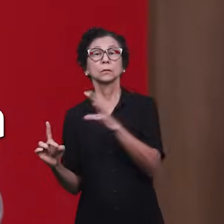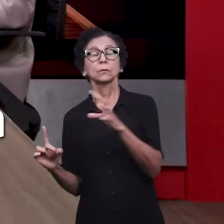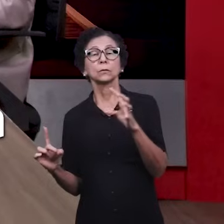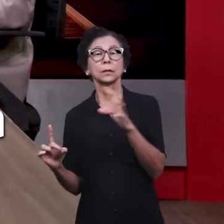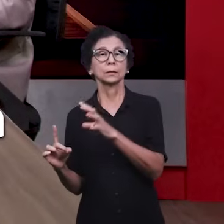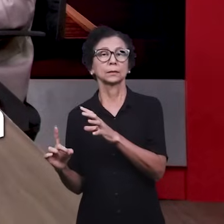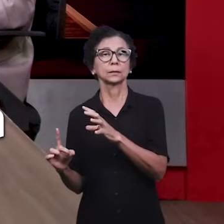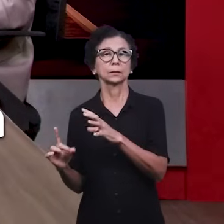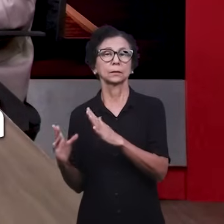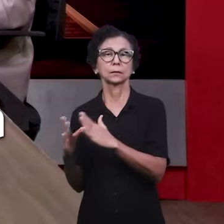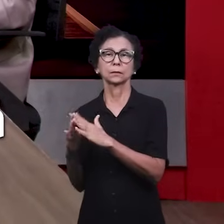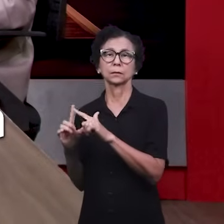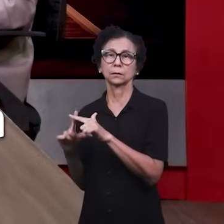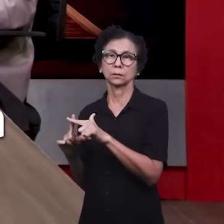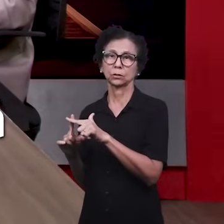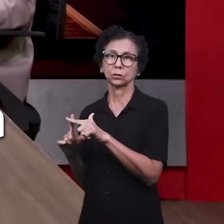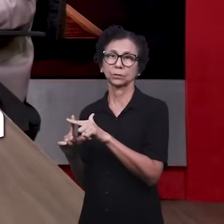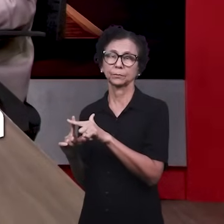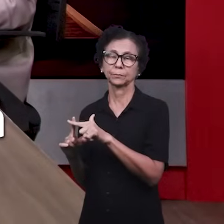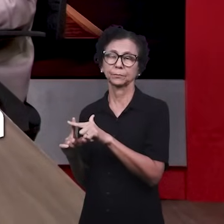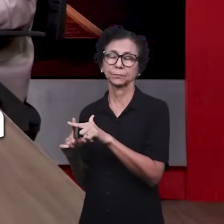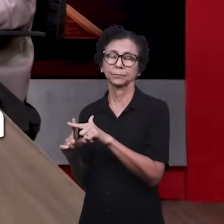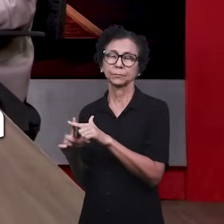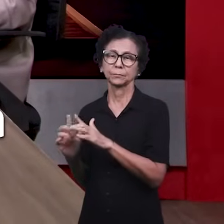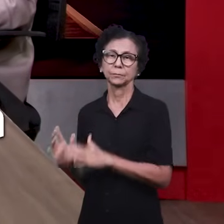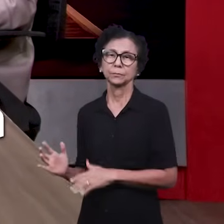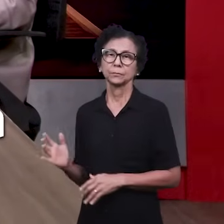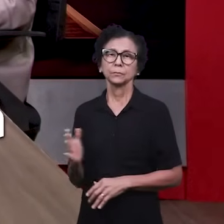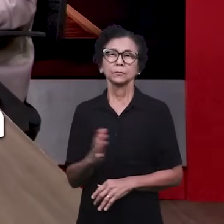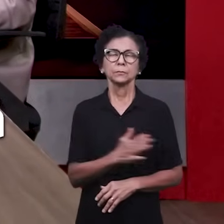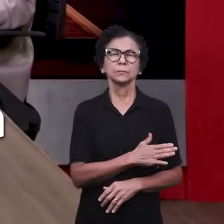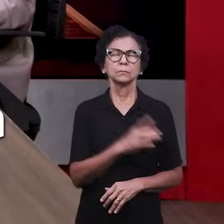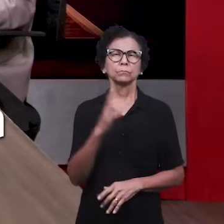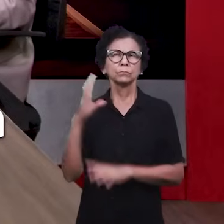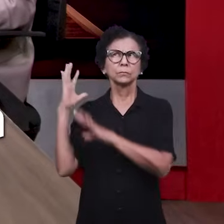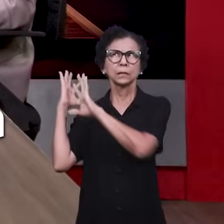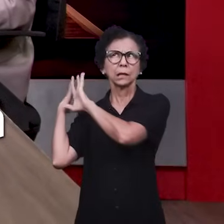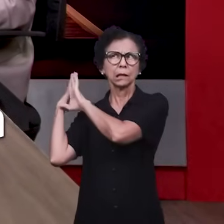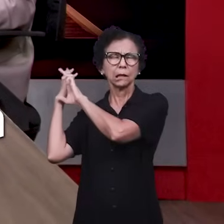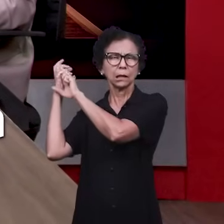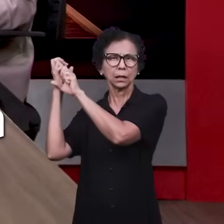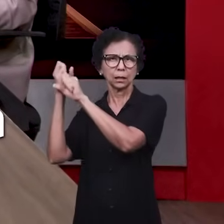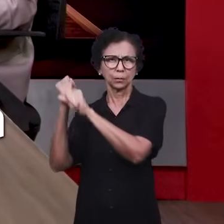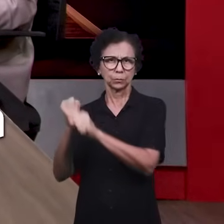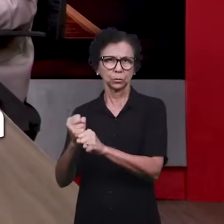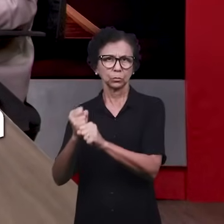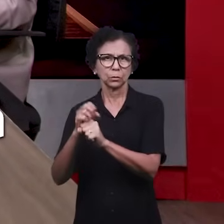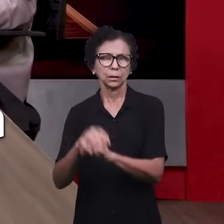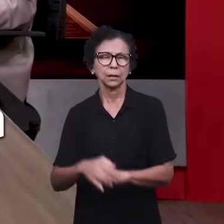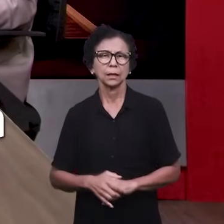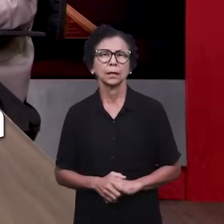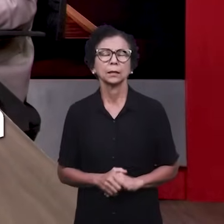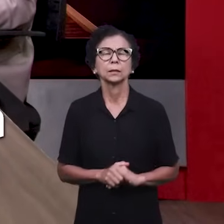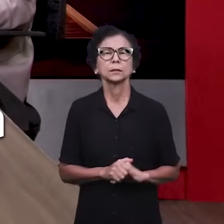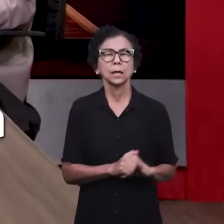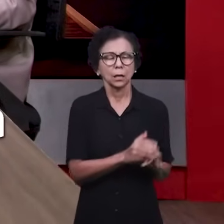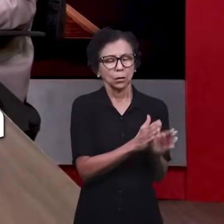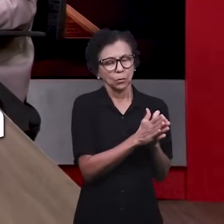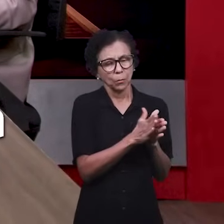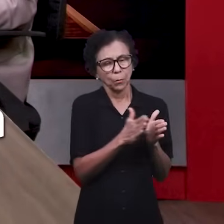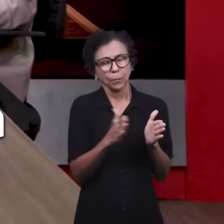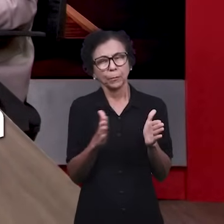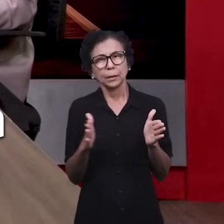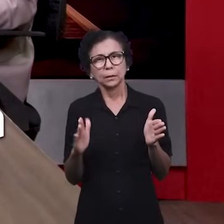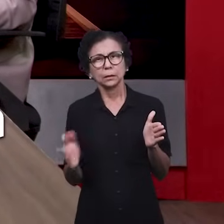igreja. Nós vamos fazer aqui um retrospecto geral sobre a